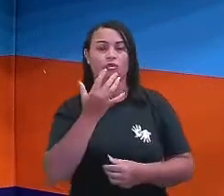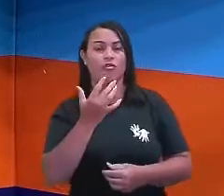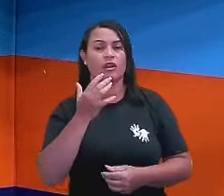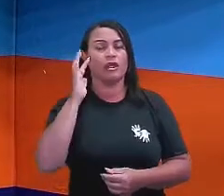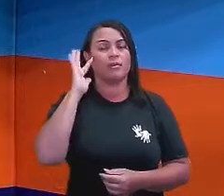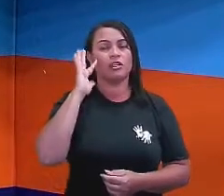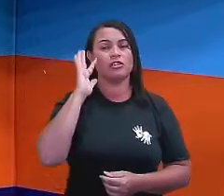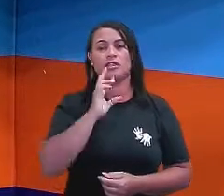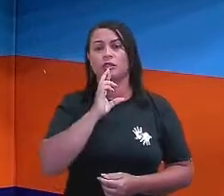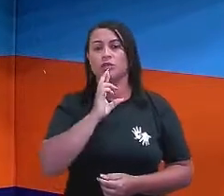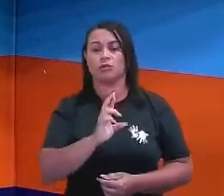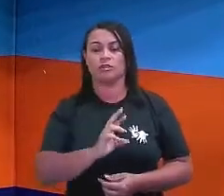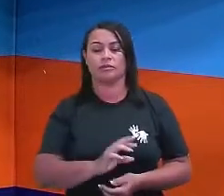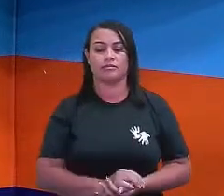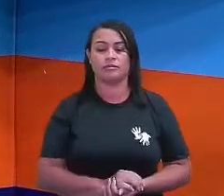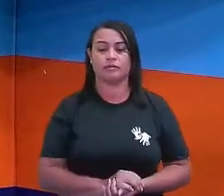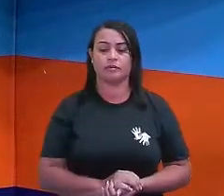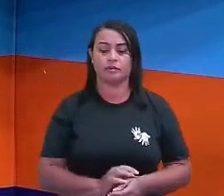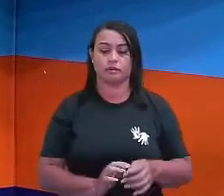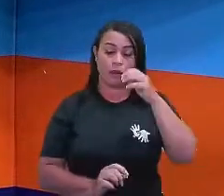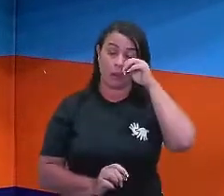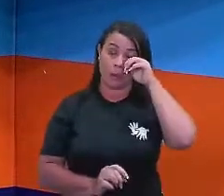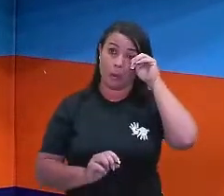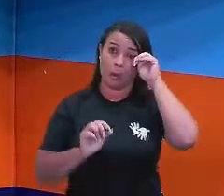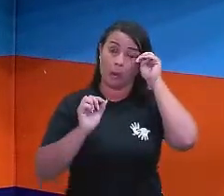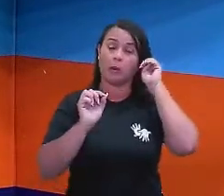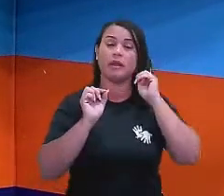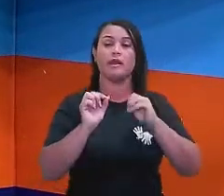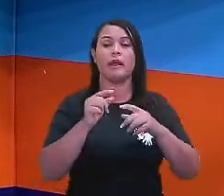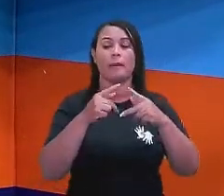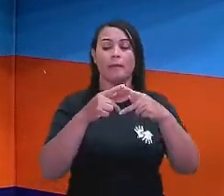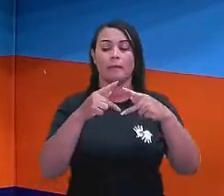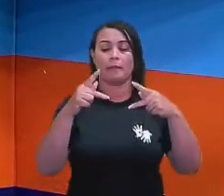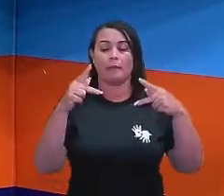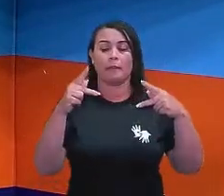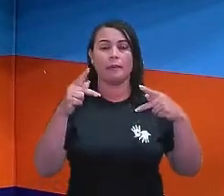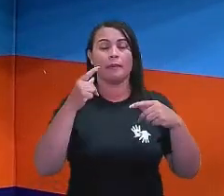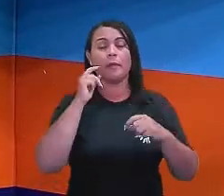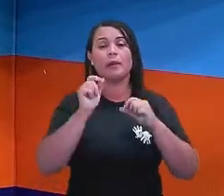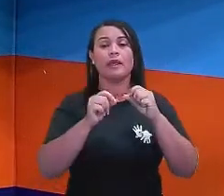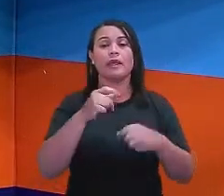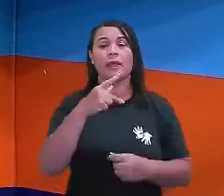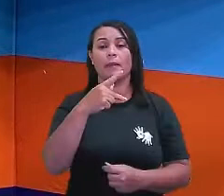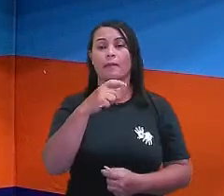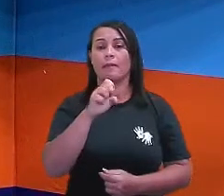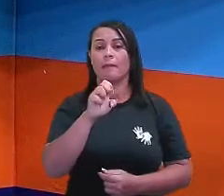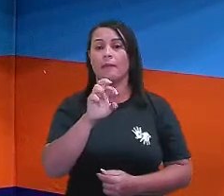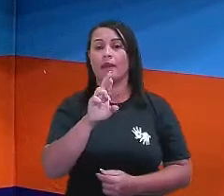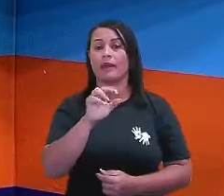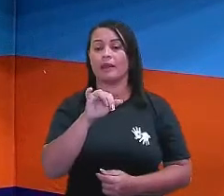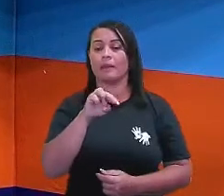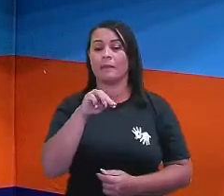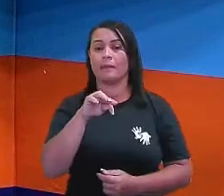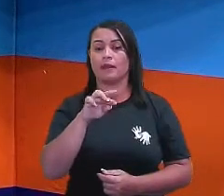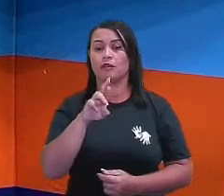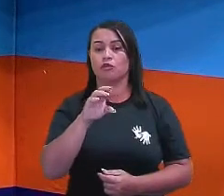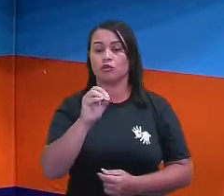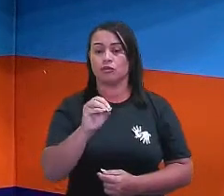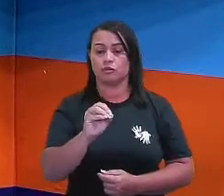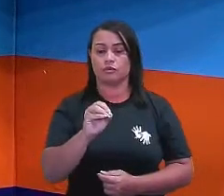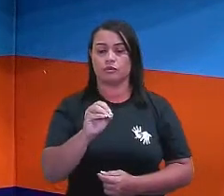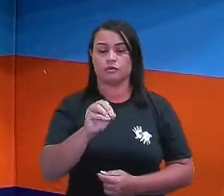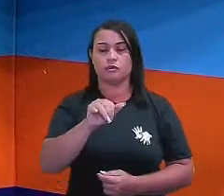a resolução desse problema. O que é perímetro de uma figura plana? A gente precisa trazer aqui,